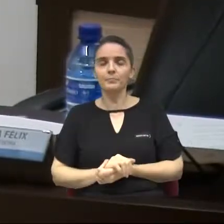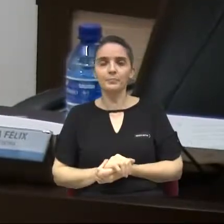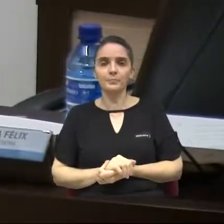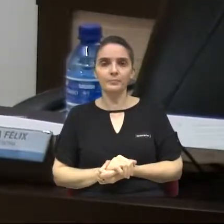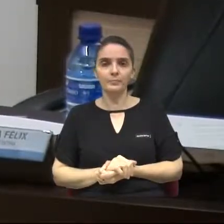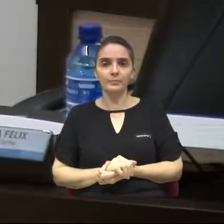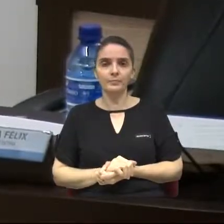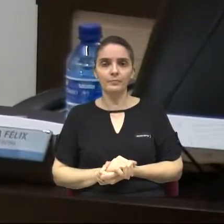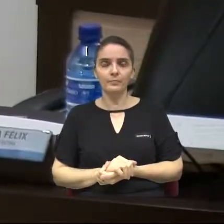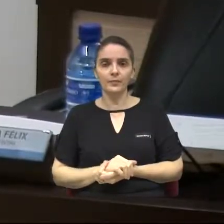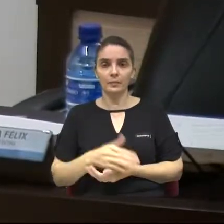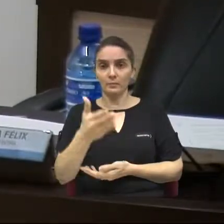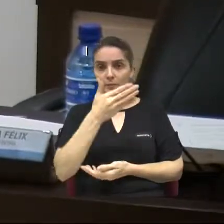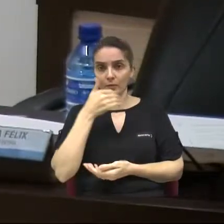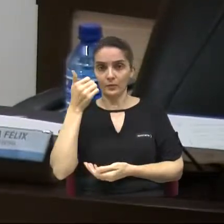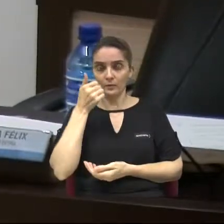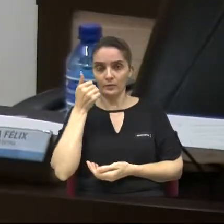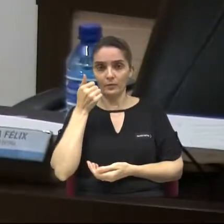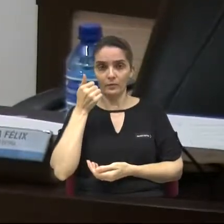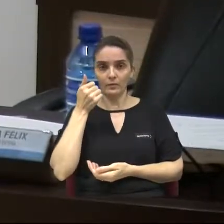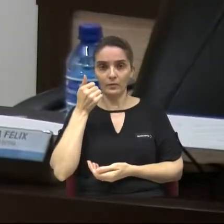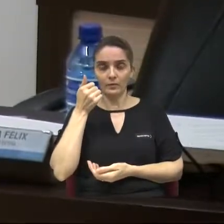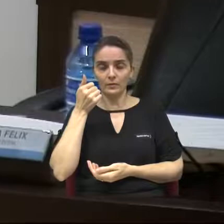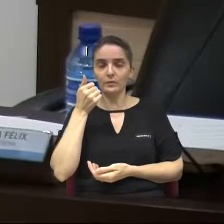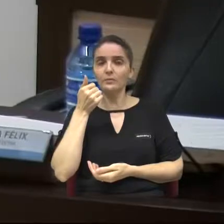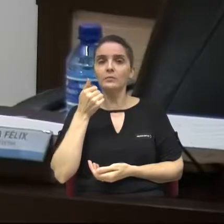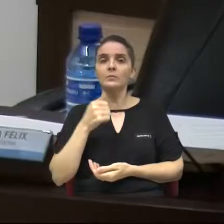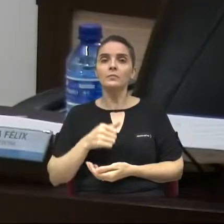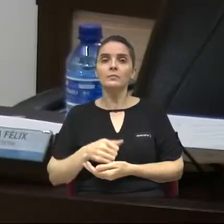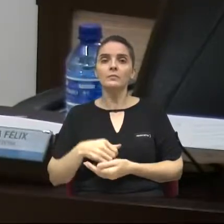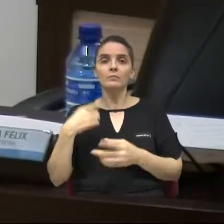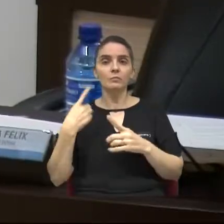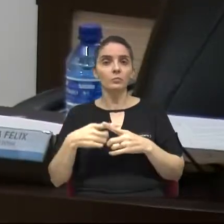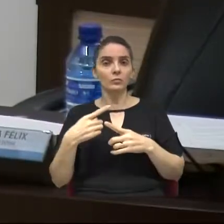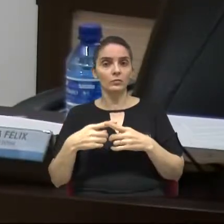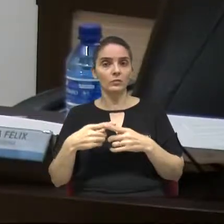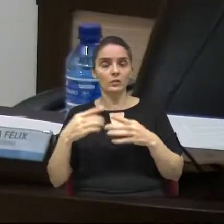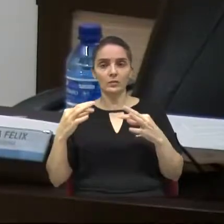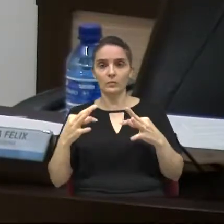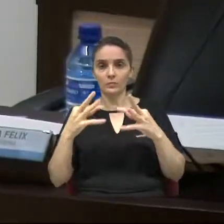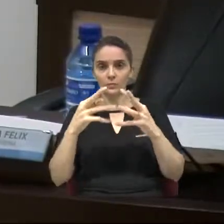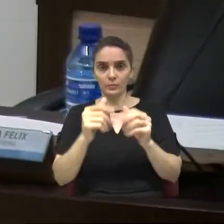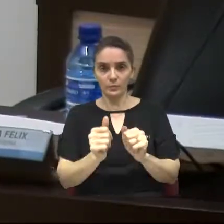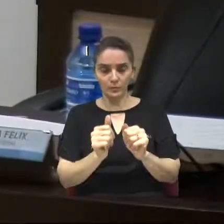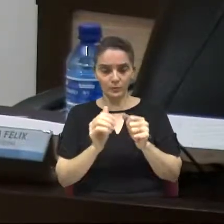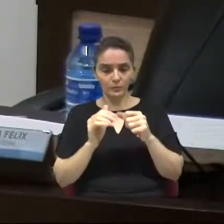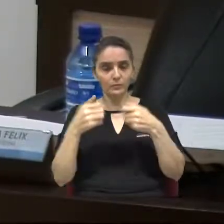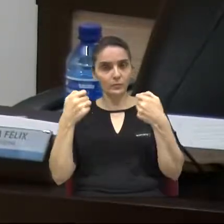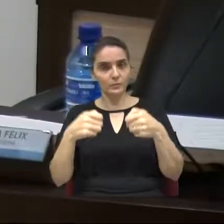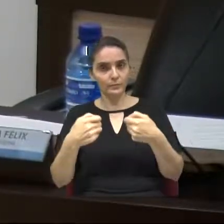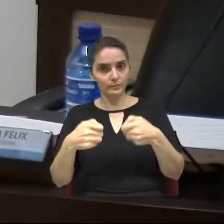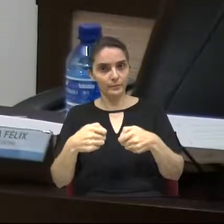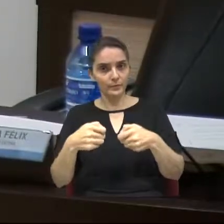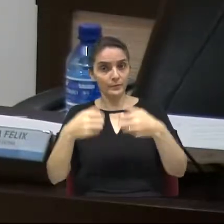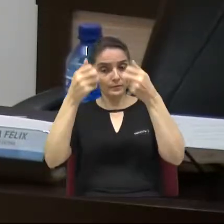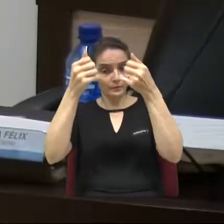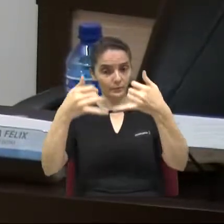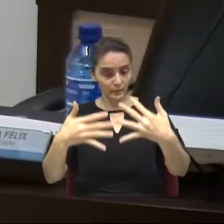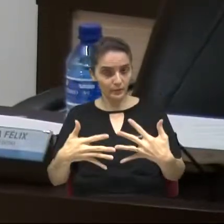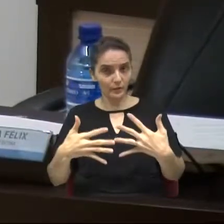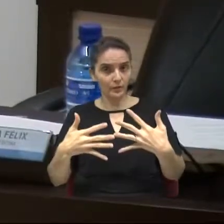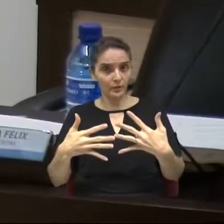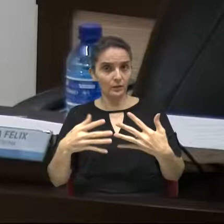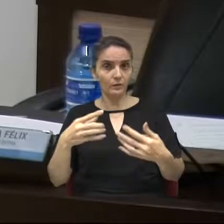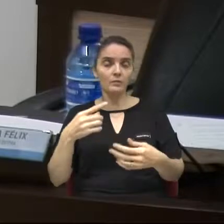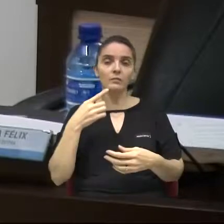dando lisura, dando possibilidade da ampla defesa e do contraditório, para que ele